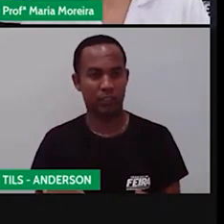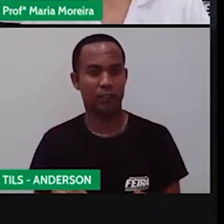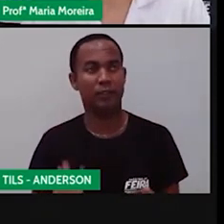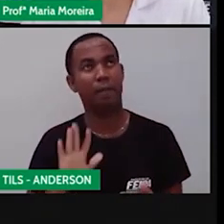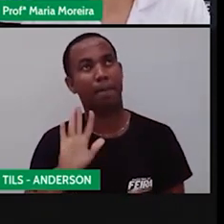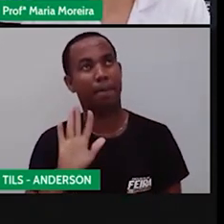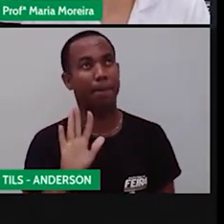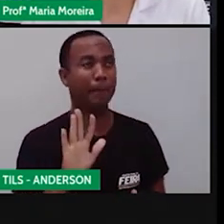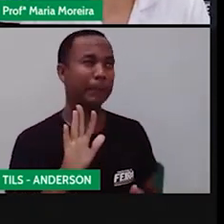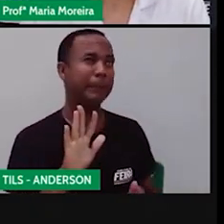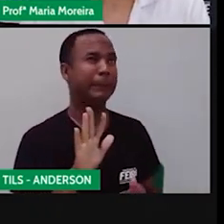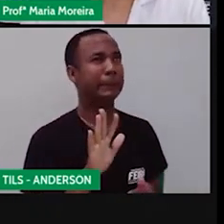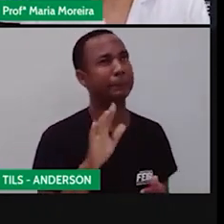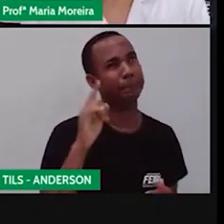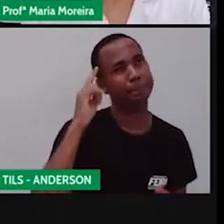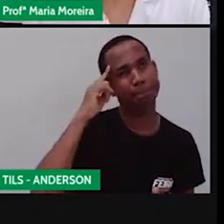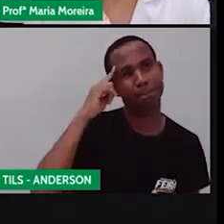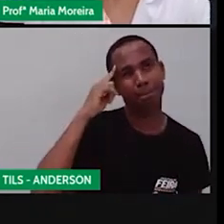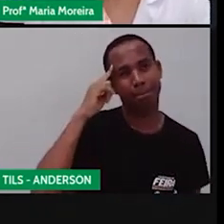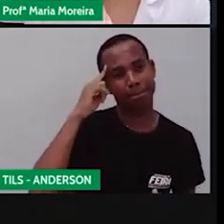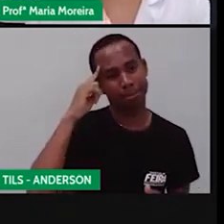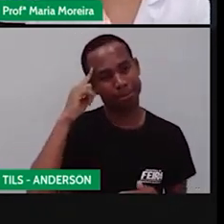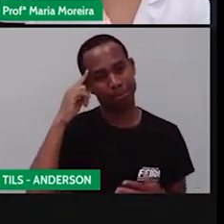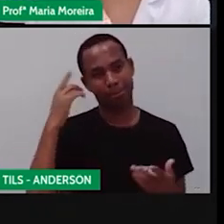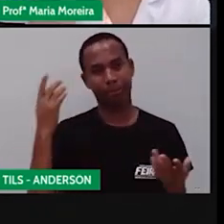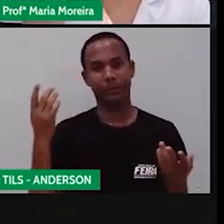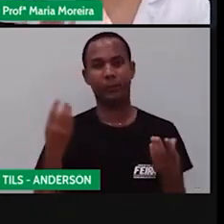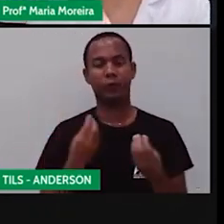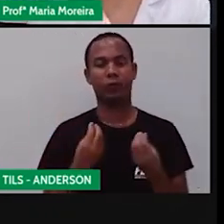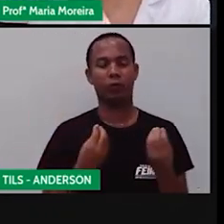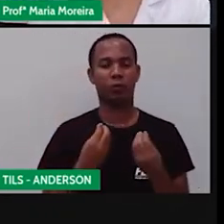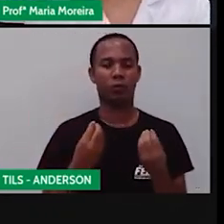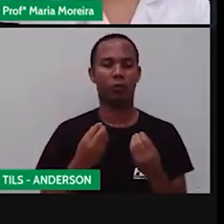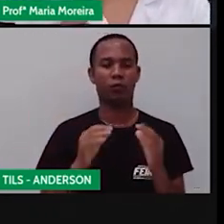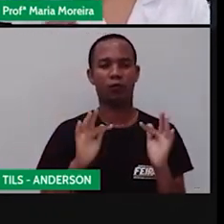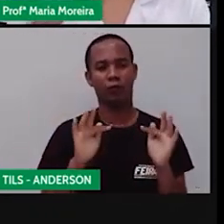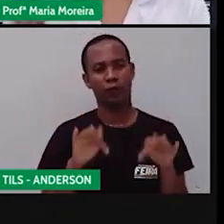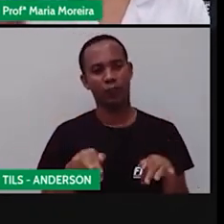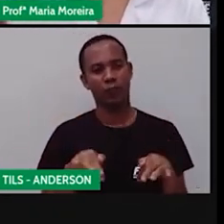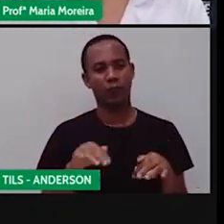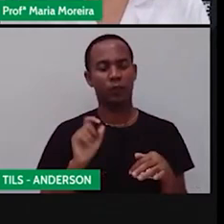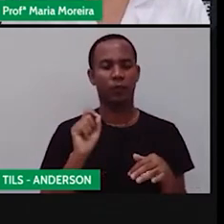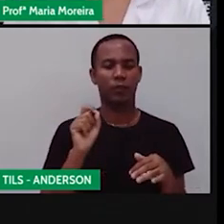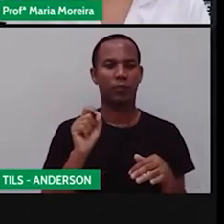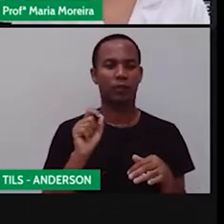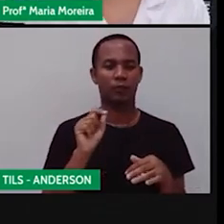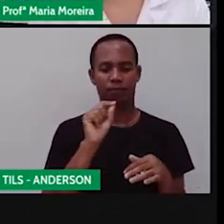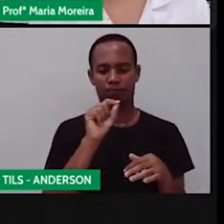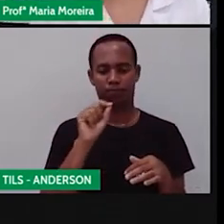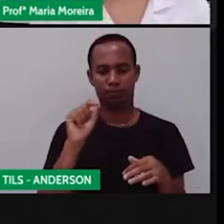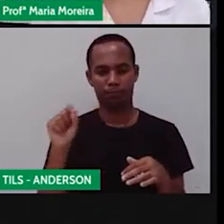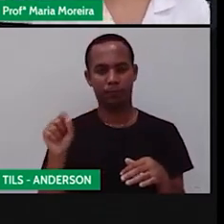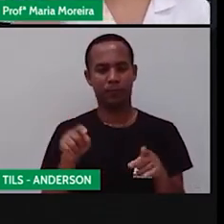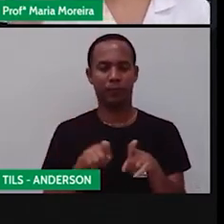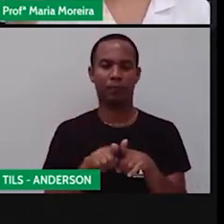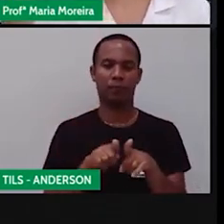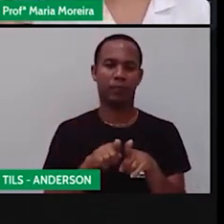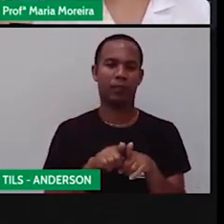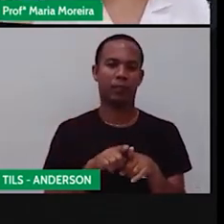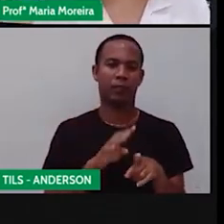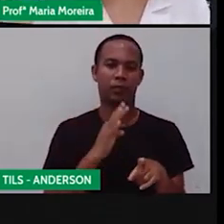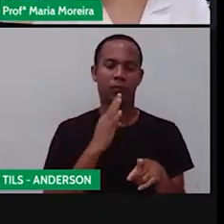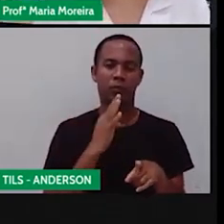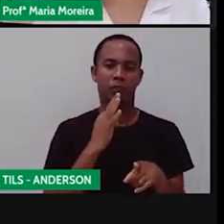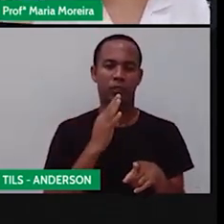Estou, mas. E aí eu não termino. É o quê? Reticências, também